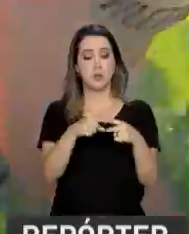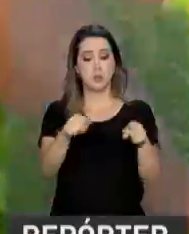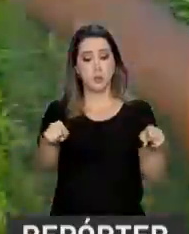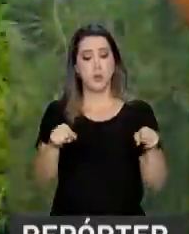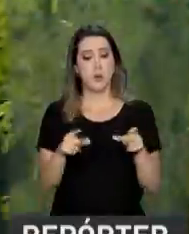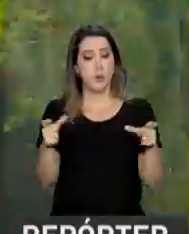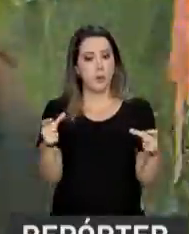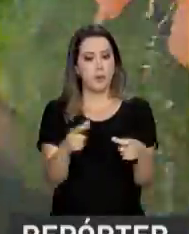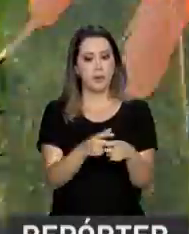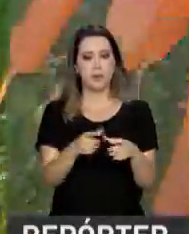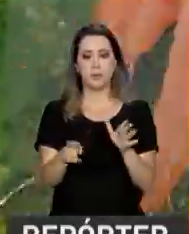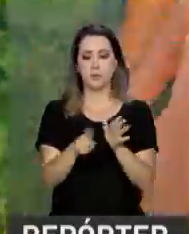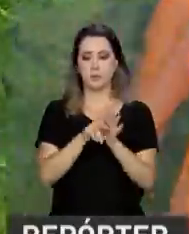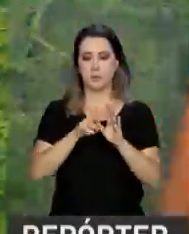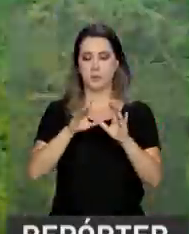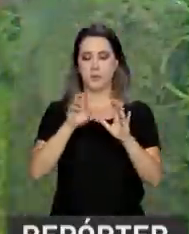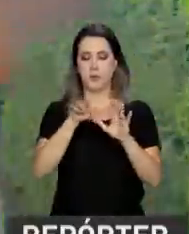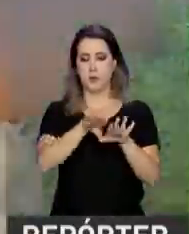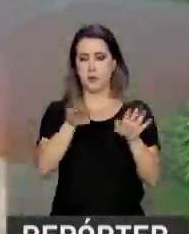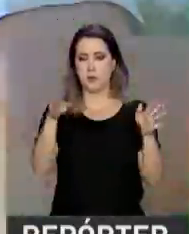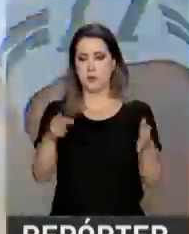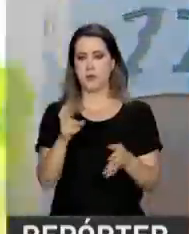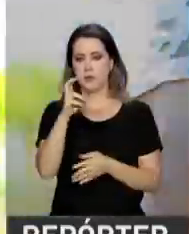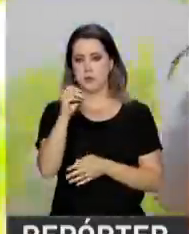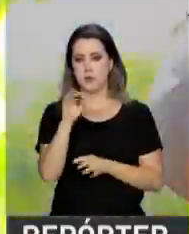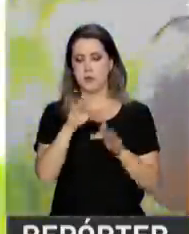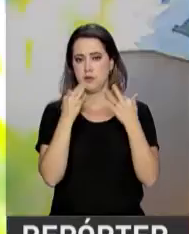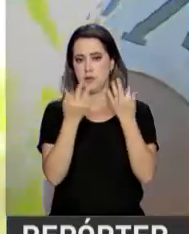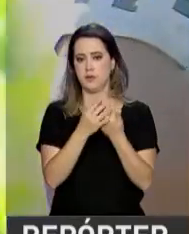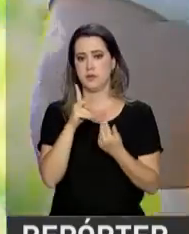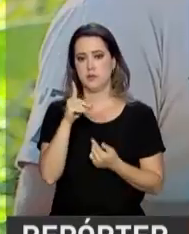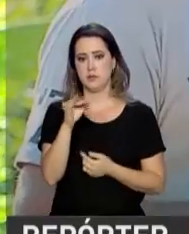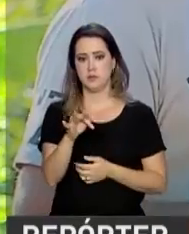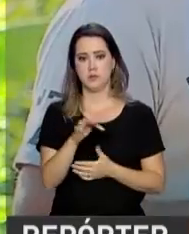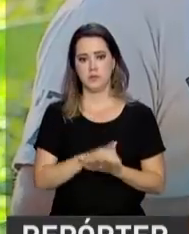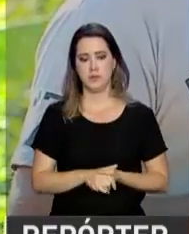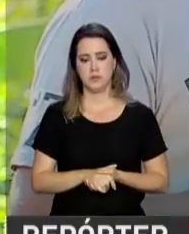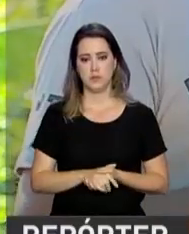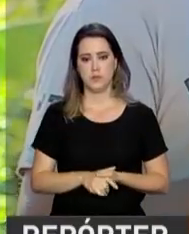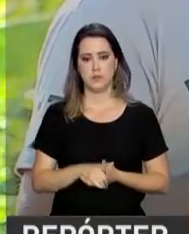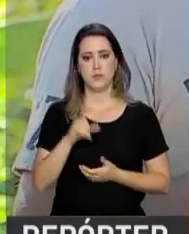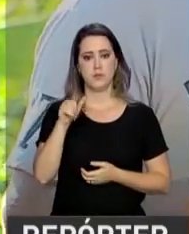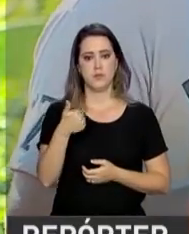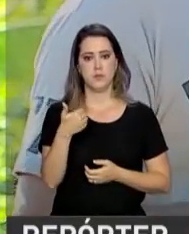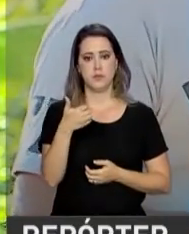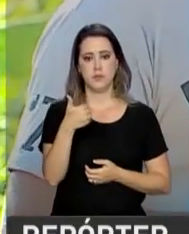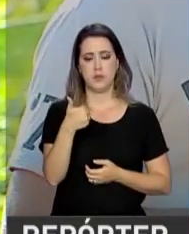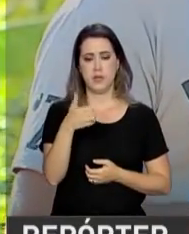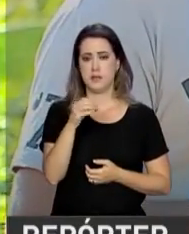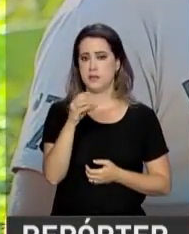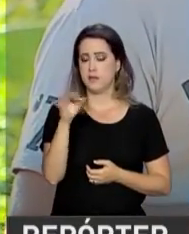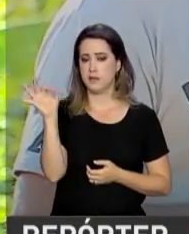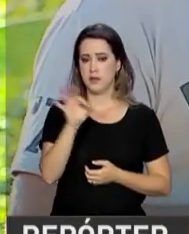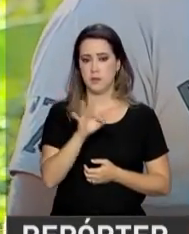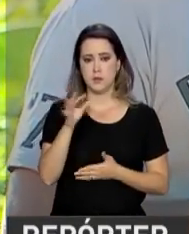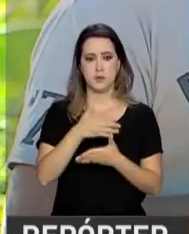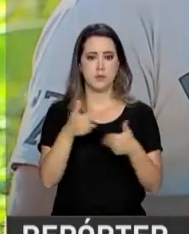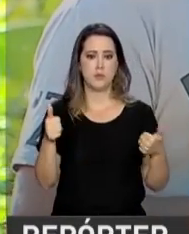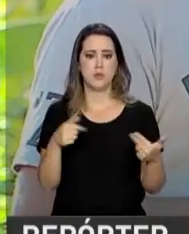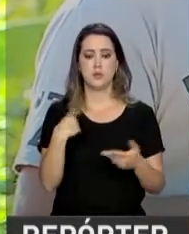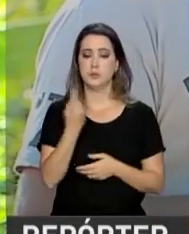para mesa de 50 famílias no distrito federal é sempre cento melhoras neca faz pra mim